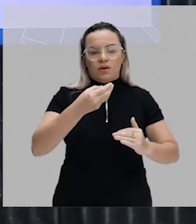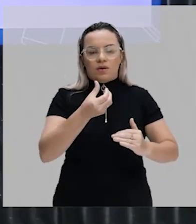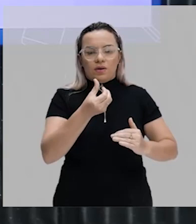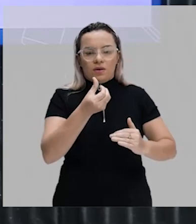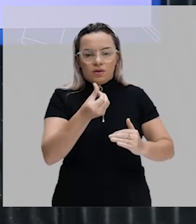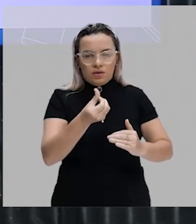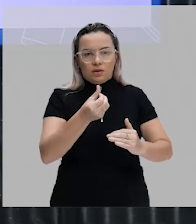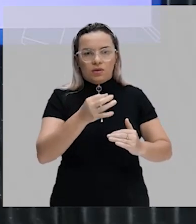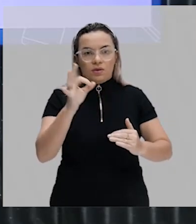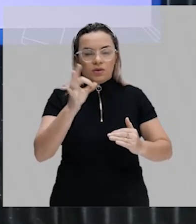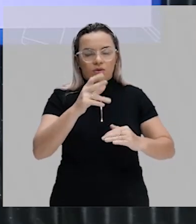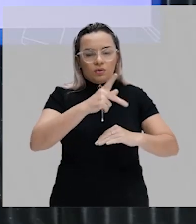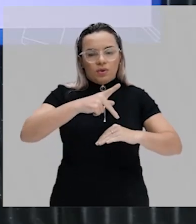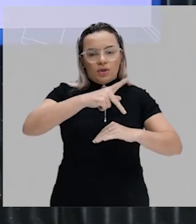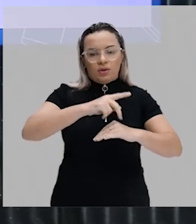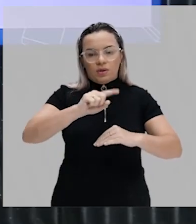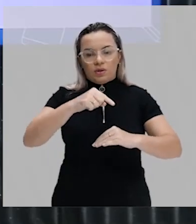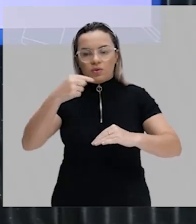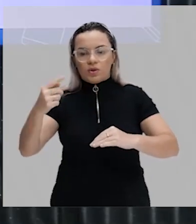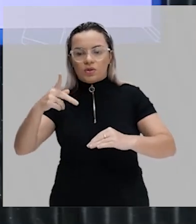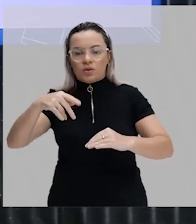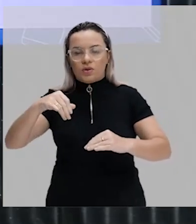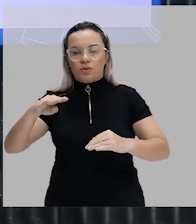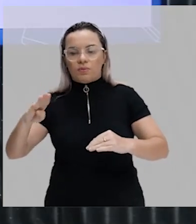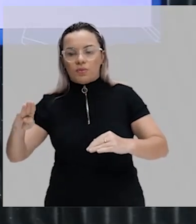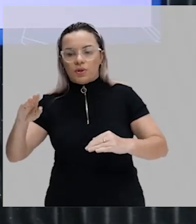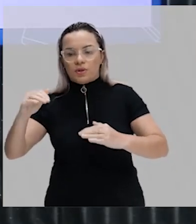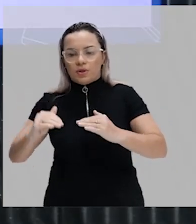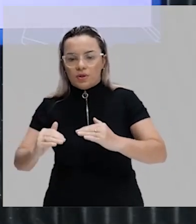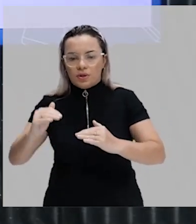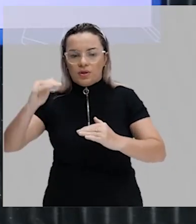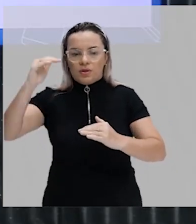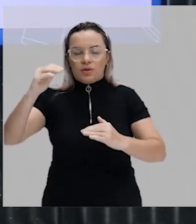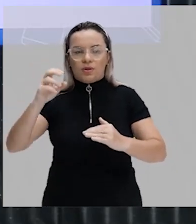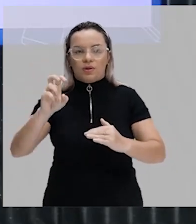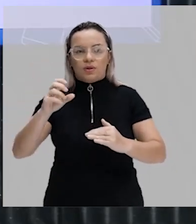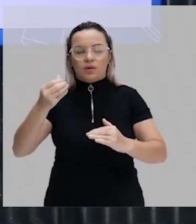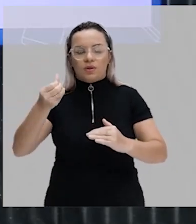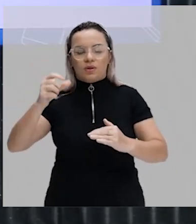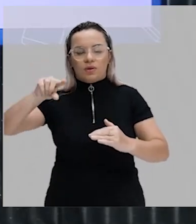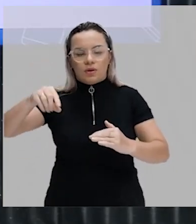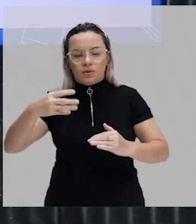36%, enquanto o seu PIB aumentou em